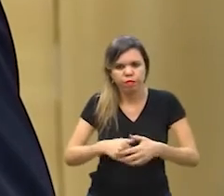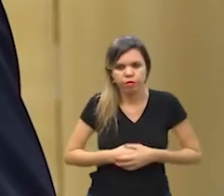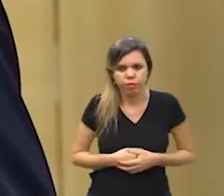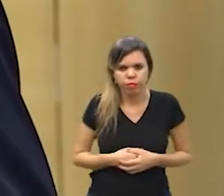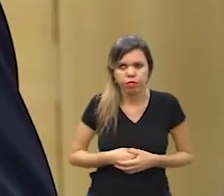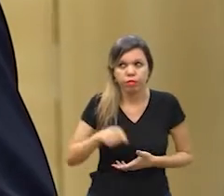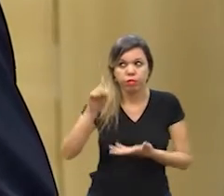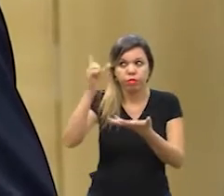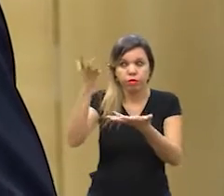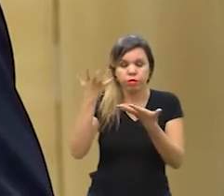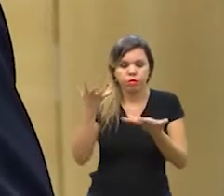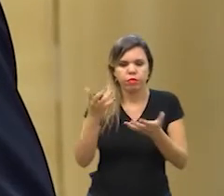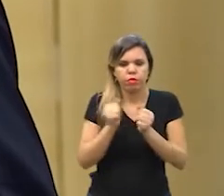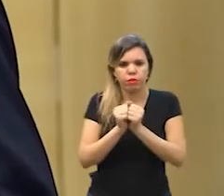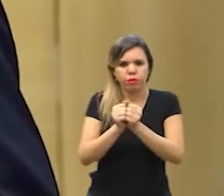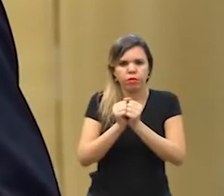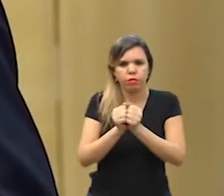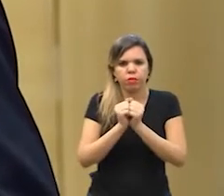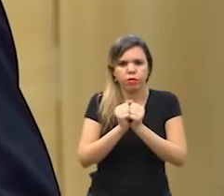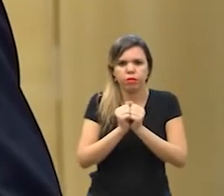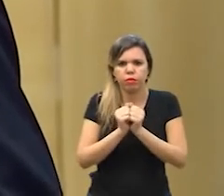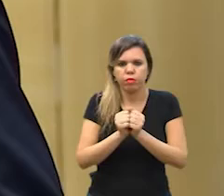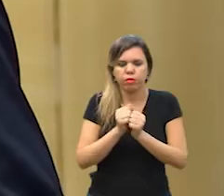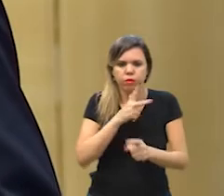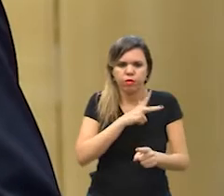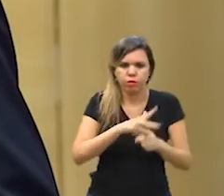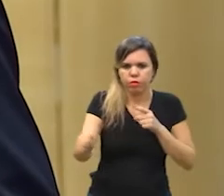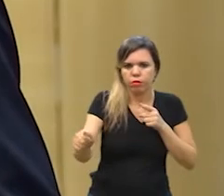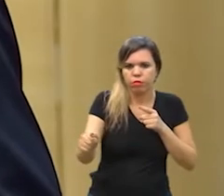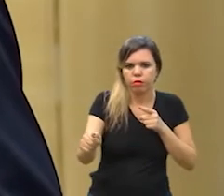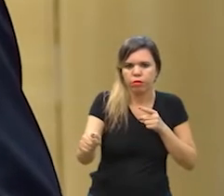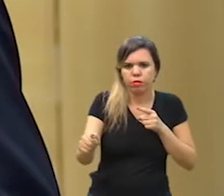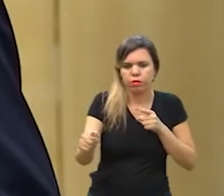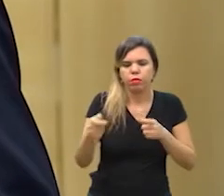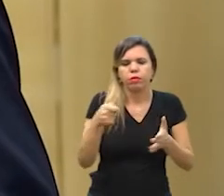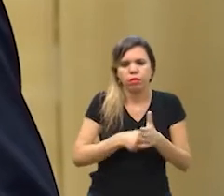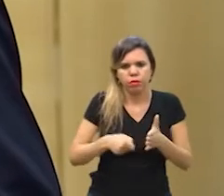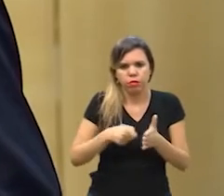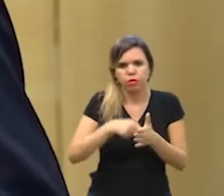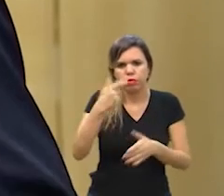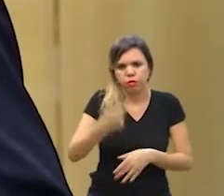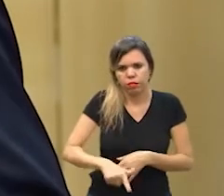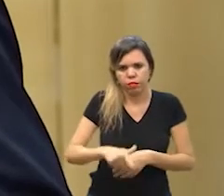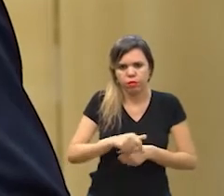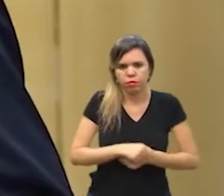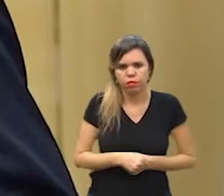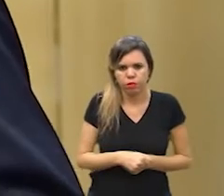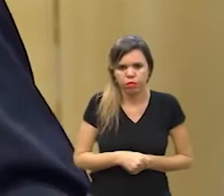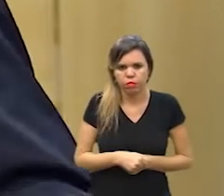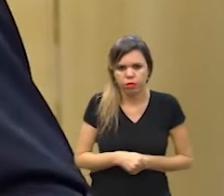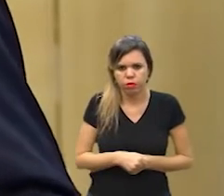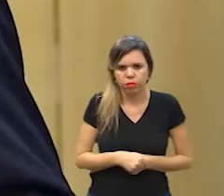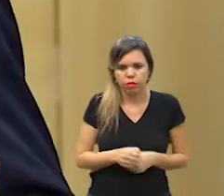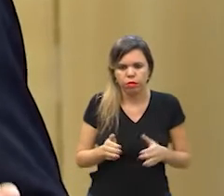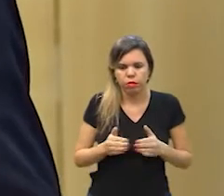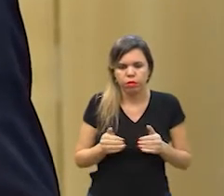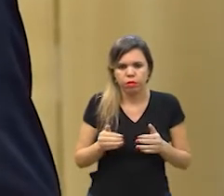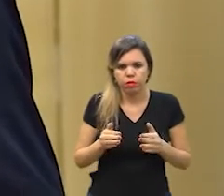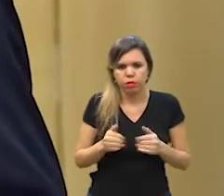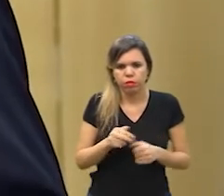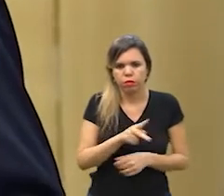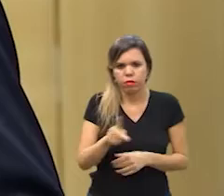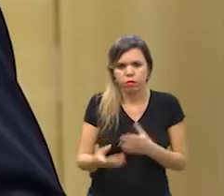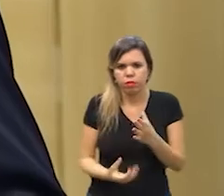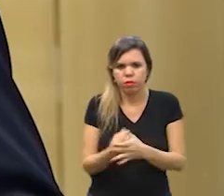mas, se Deus quiser, com Deus à frente, venceremos essa batalha mais uma vez,